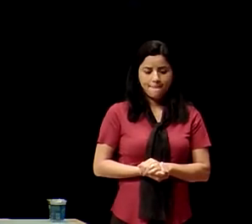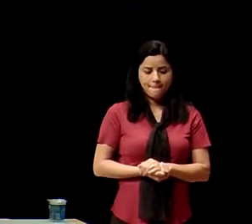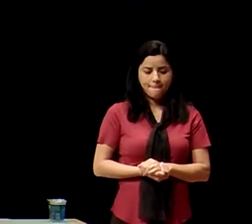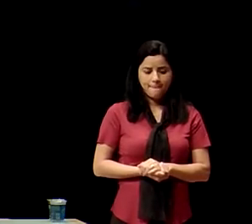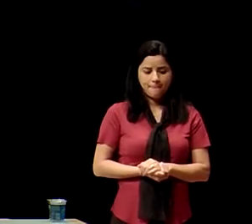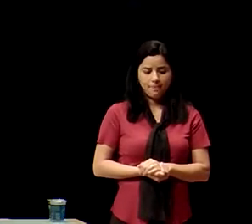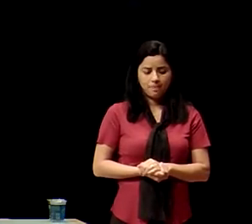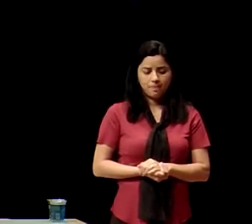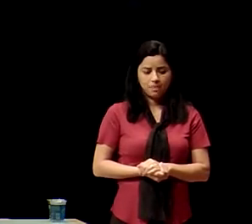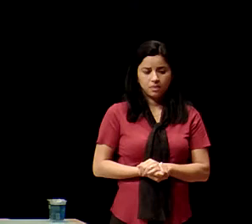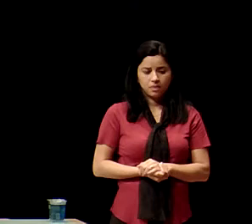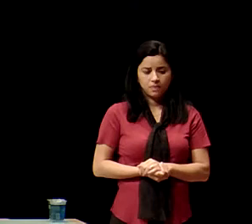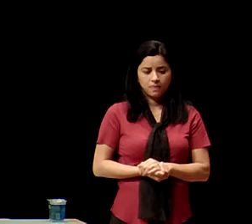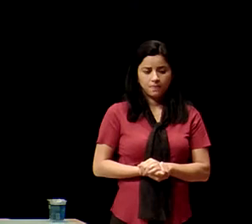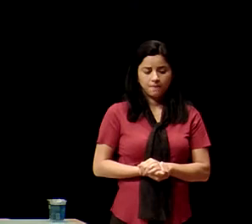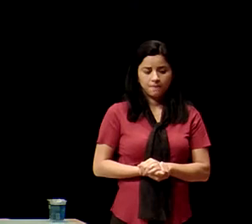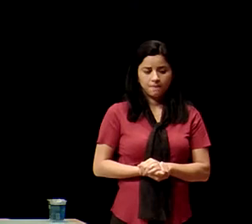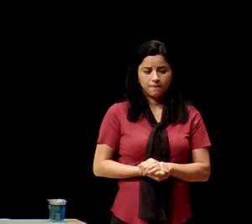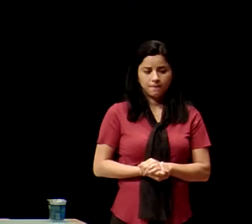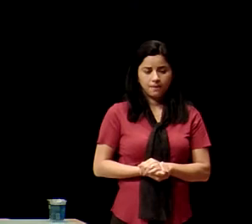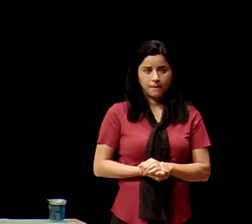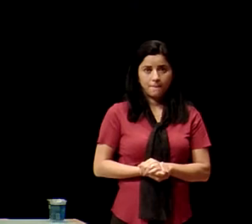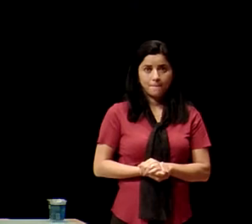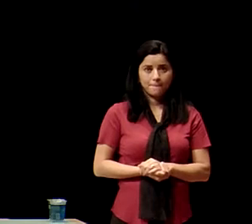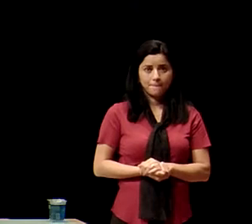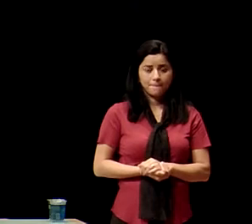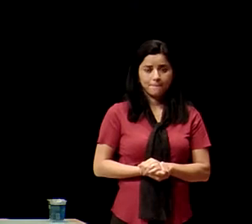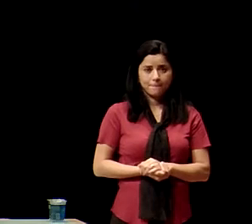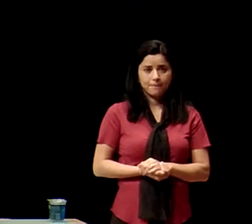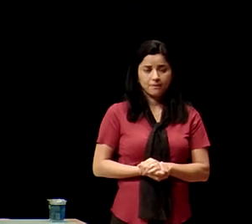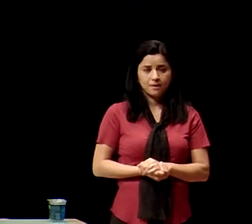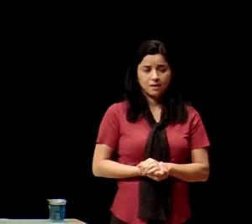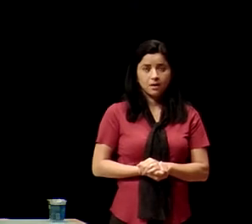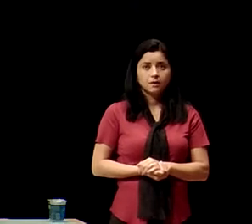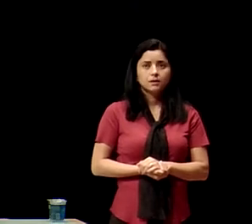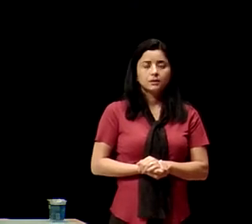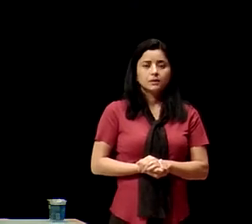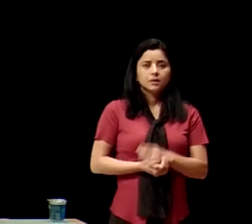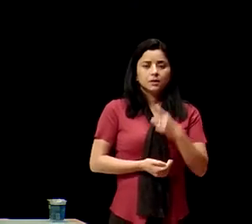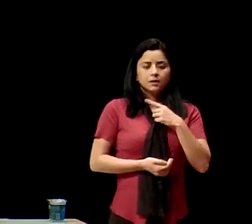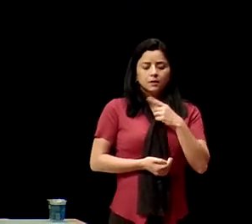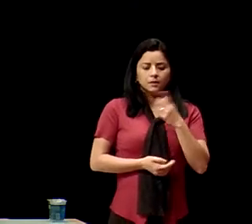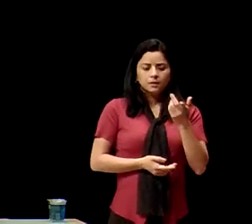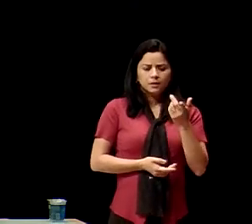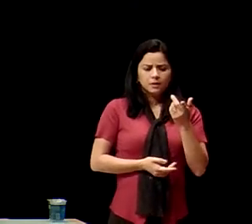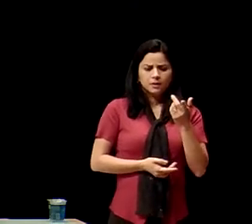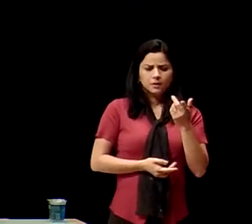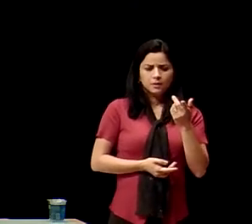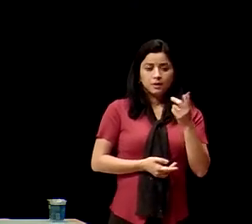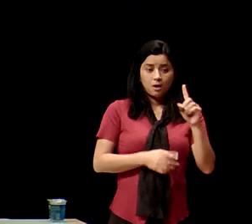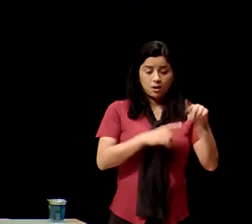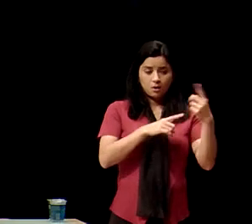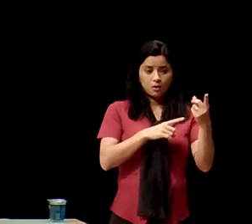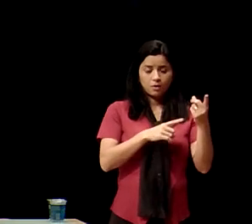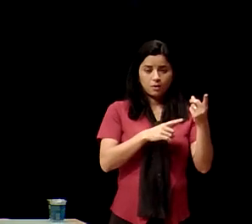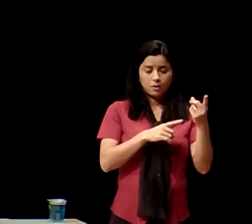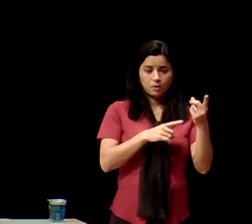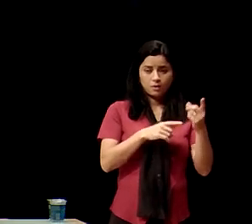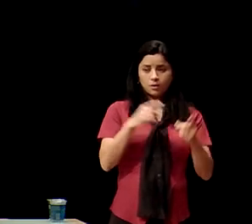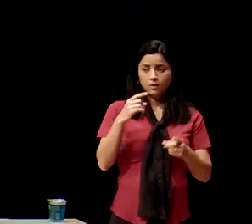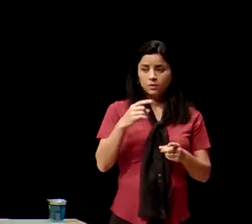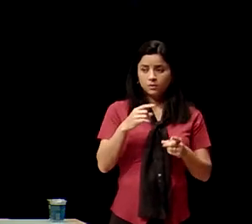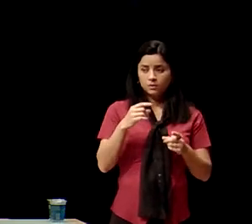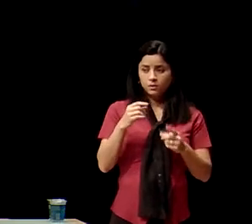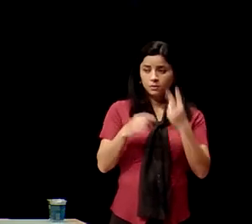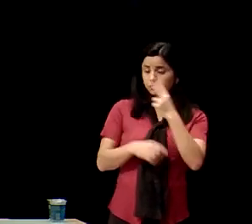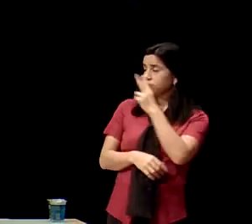right down corner of the triangle field of practice. E então nós vamos aqui para a parte direita